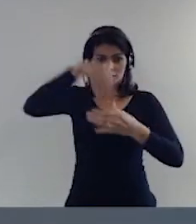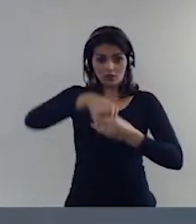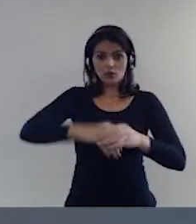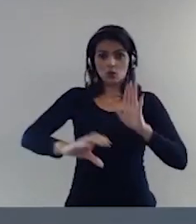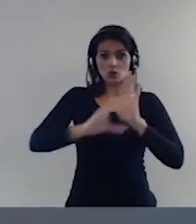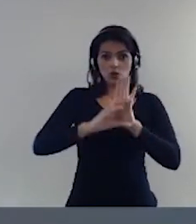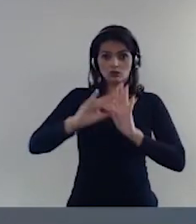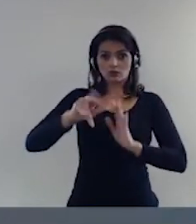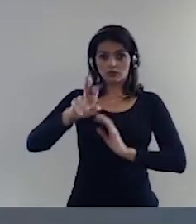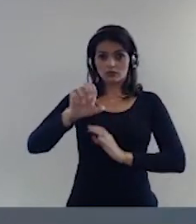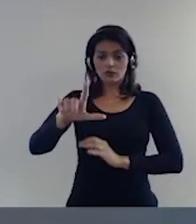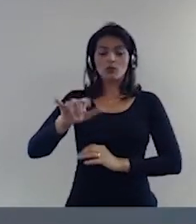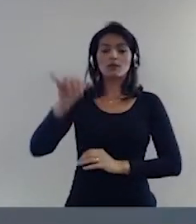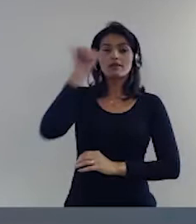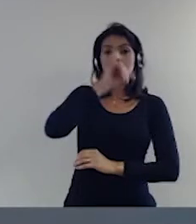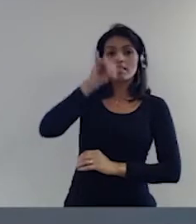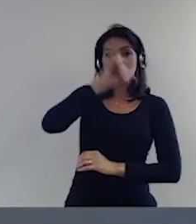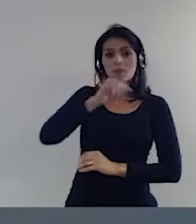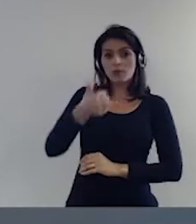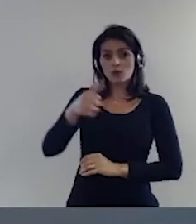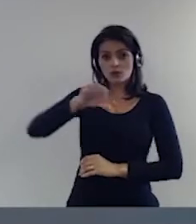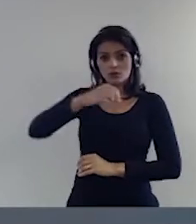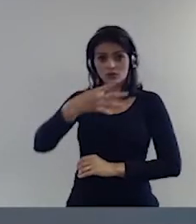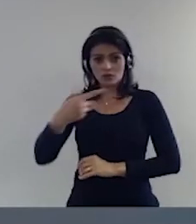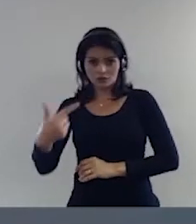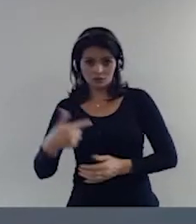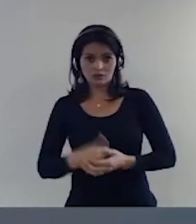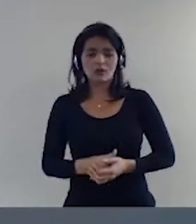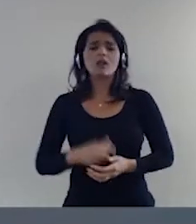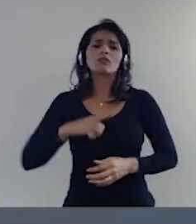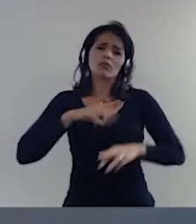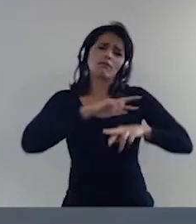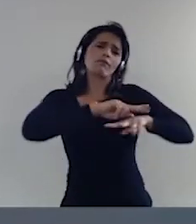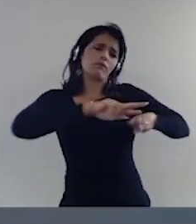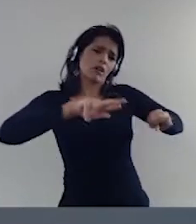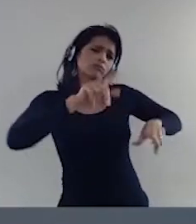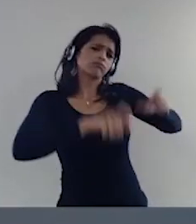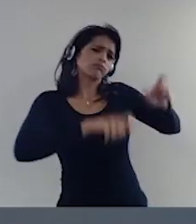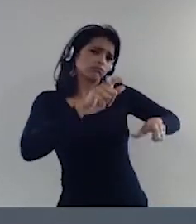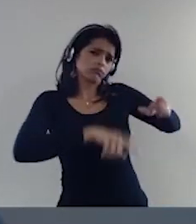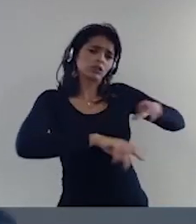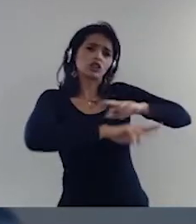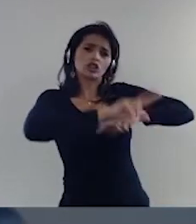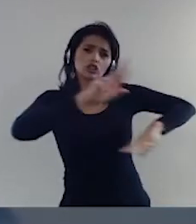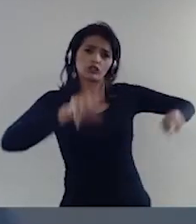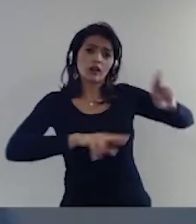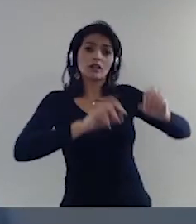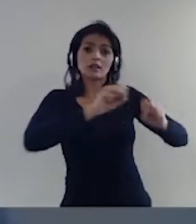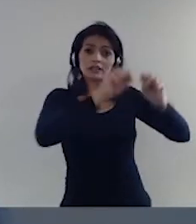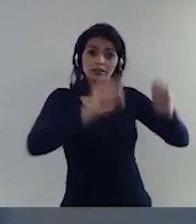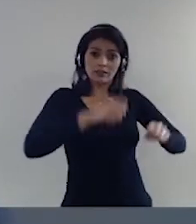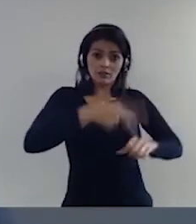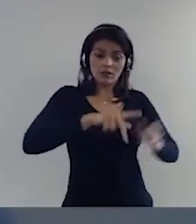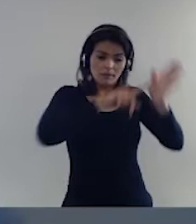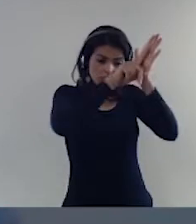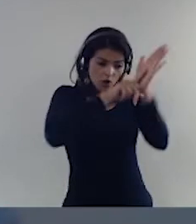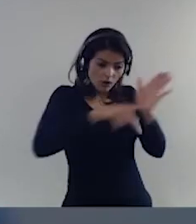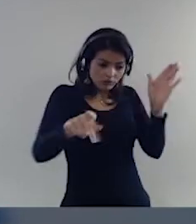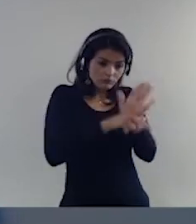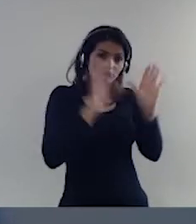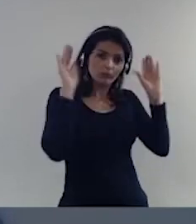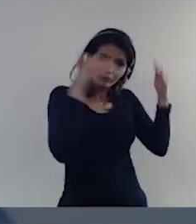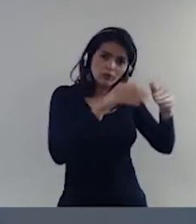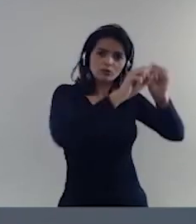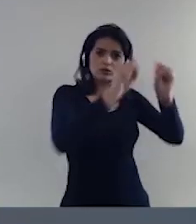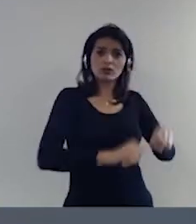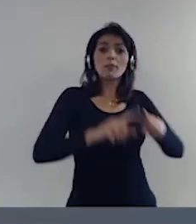Italiano de 1942. O que não significa, evidentemente, que não haja peculiaridades, o que não significa que o nosso sistema não deva ser analisado por si, mas a doutrina